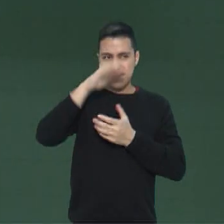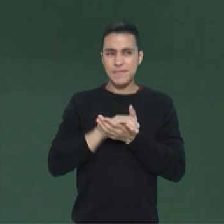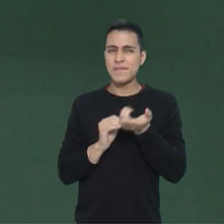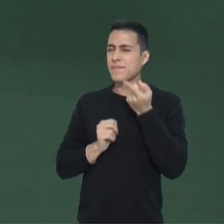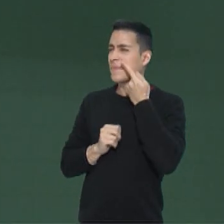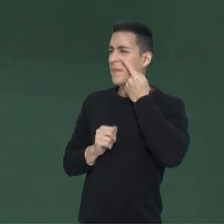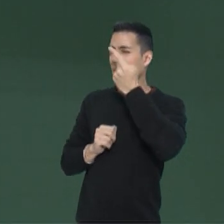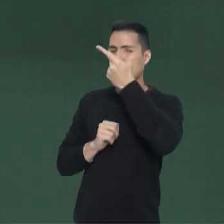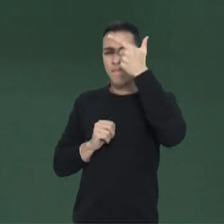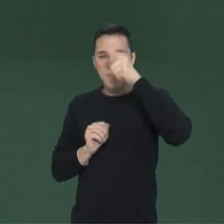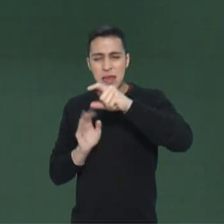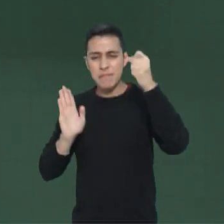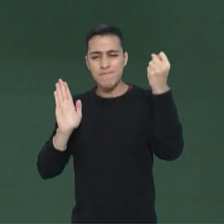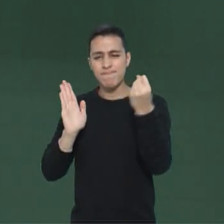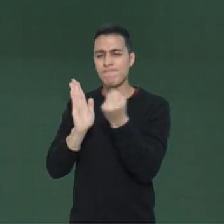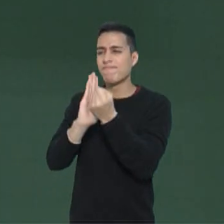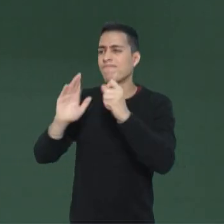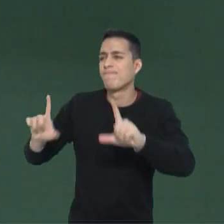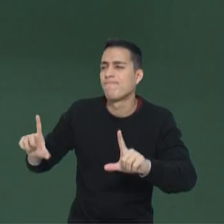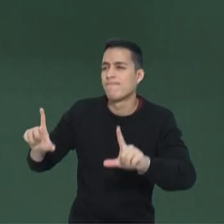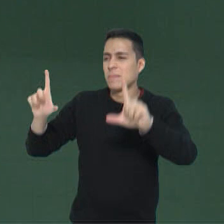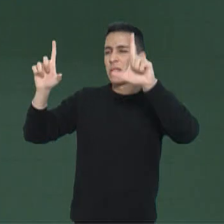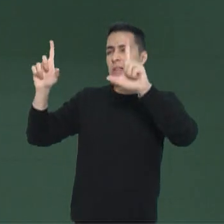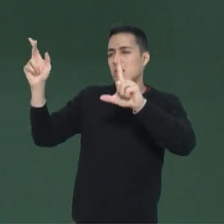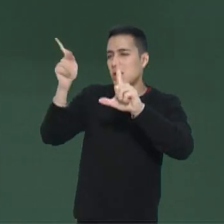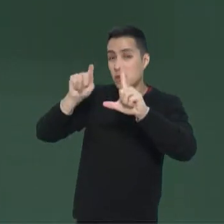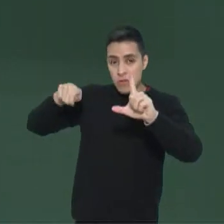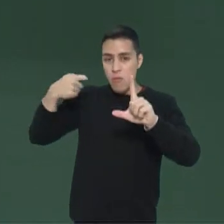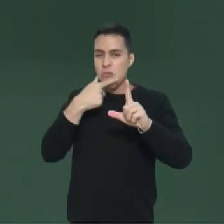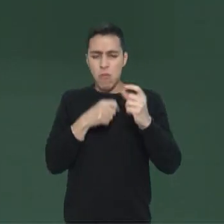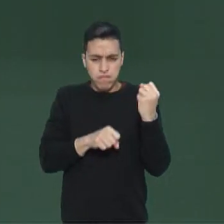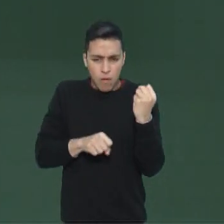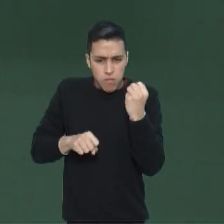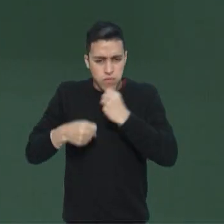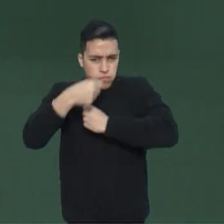mais uma obra dele sobre os gladiadores.